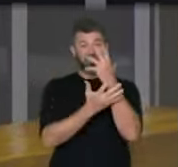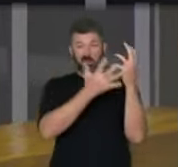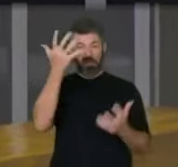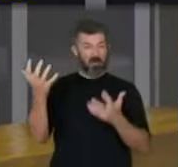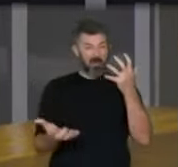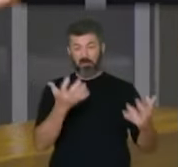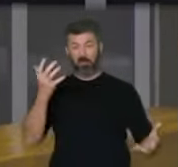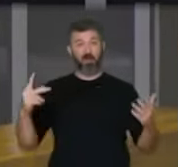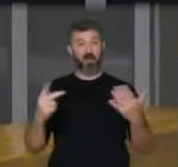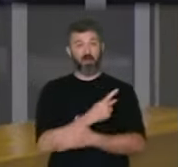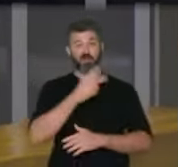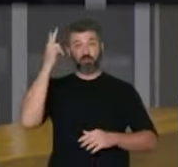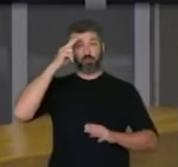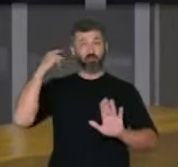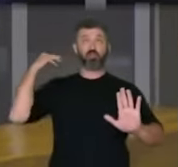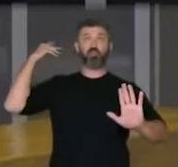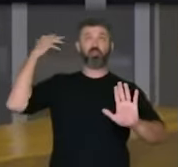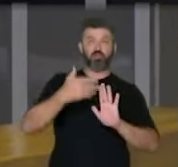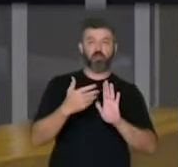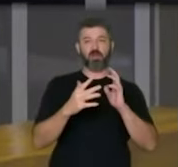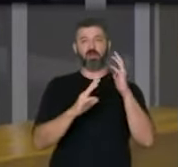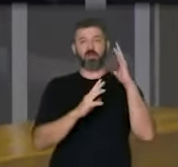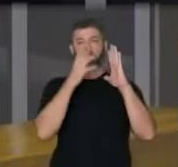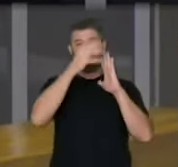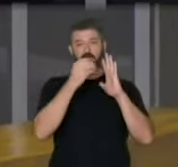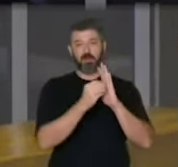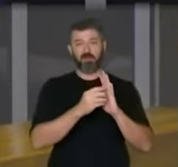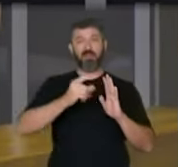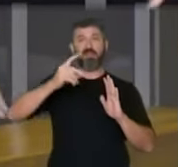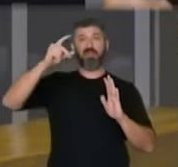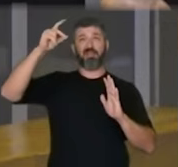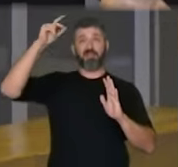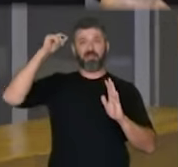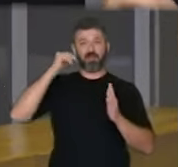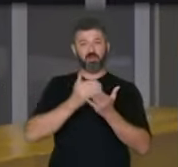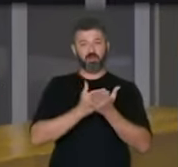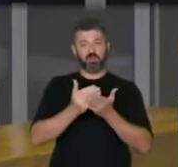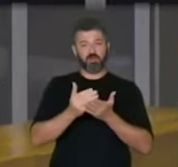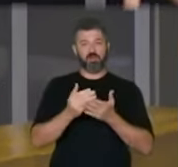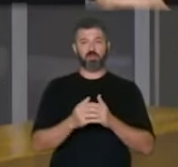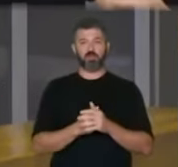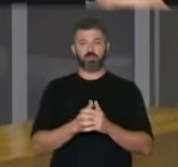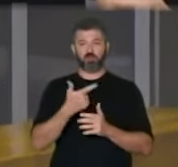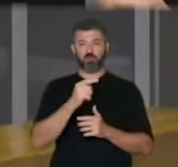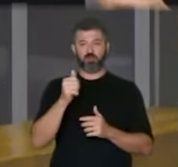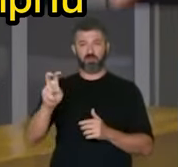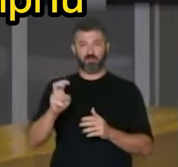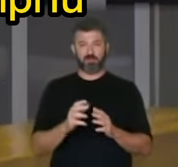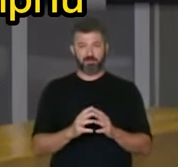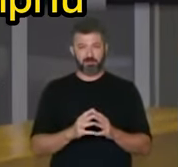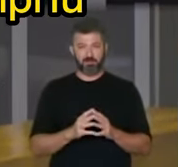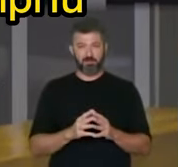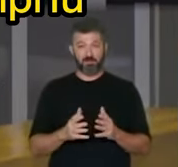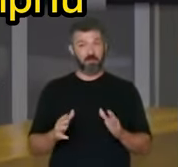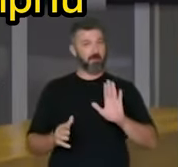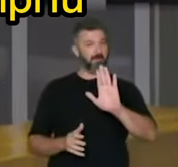floresta amazônica da história, desde que houve o início da série histórica, desde 2015. Agora, teve